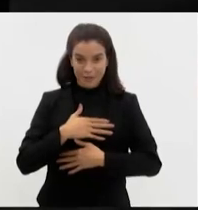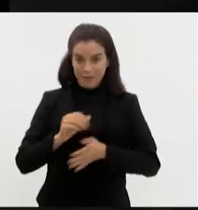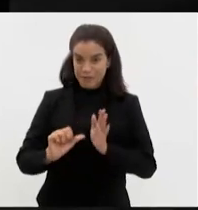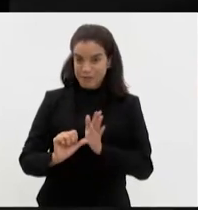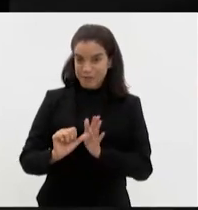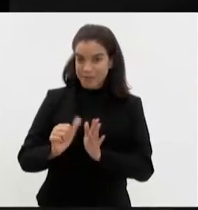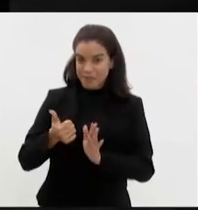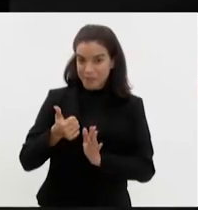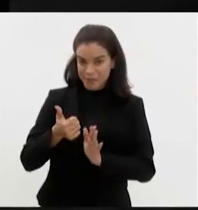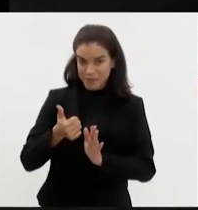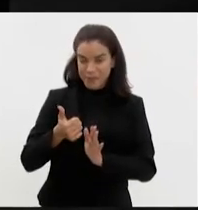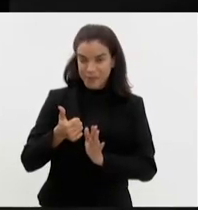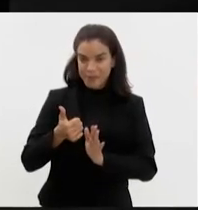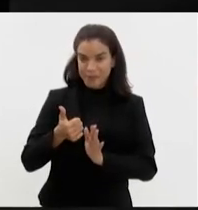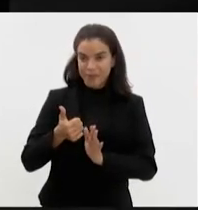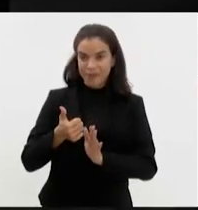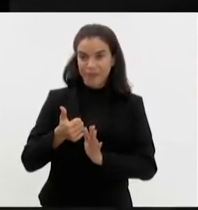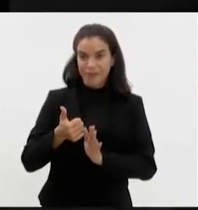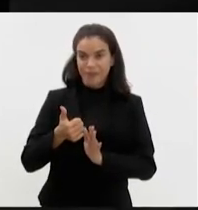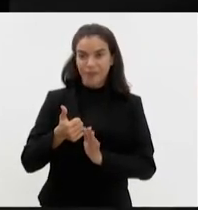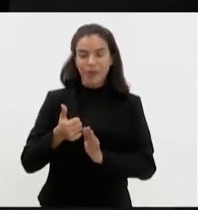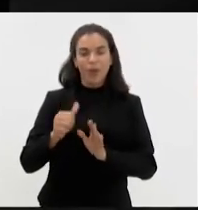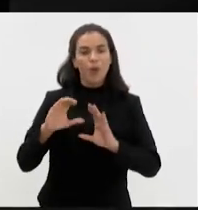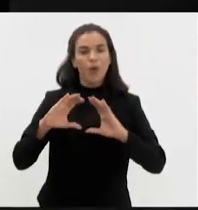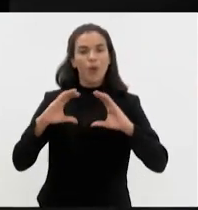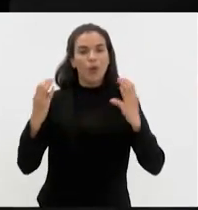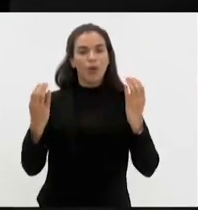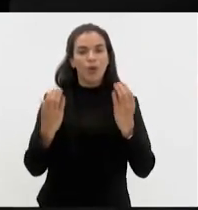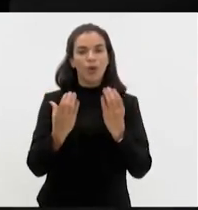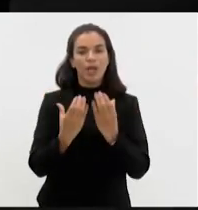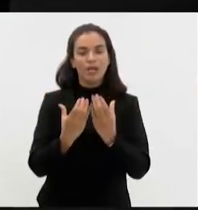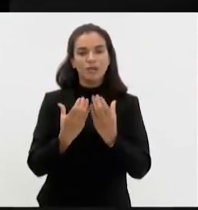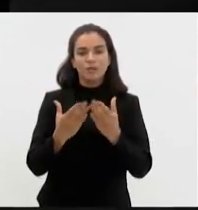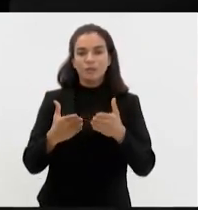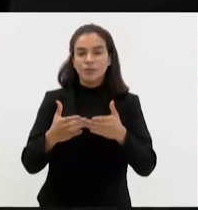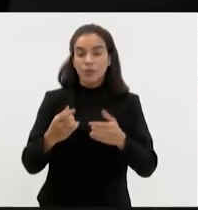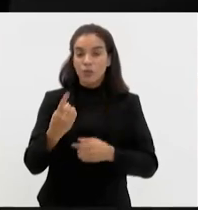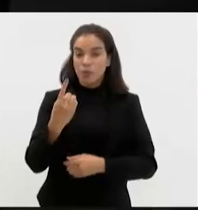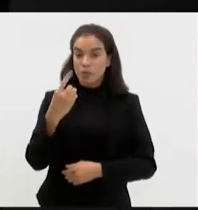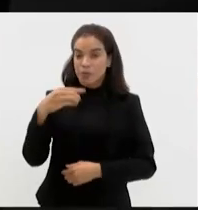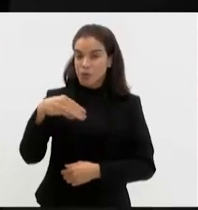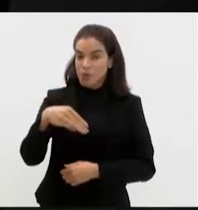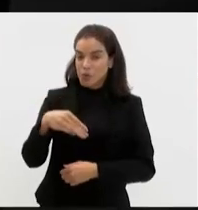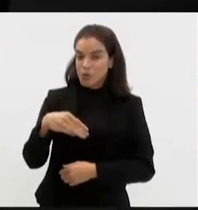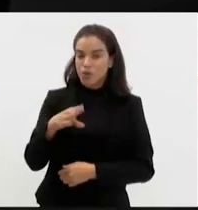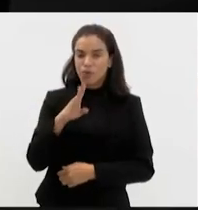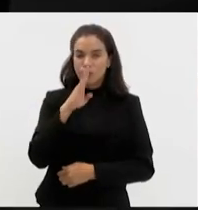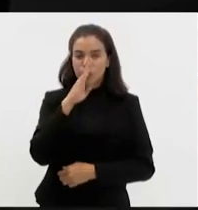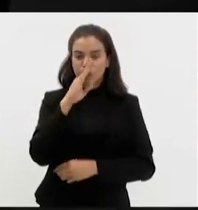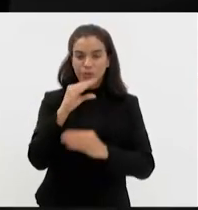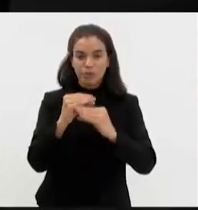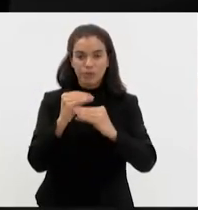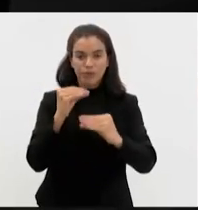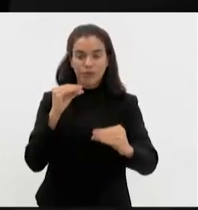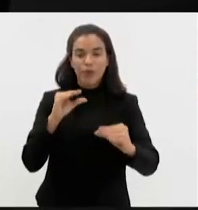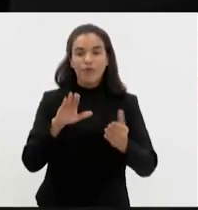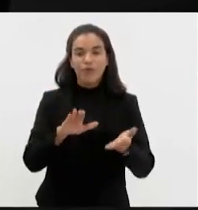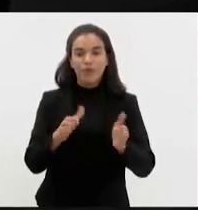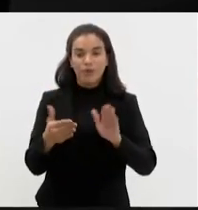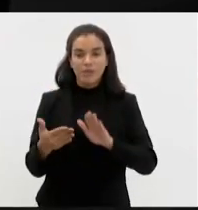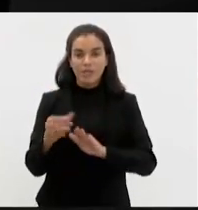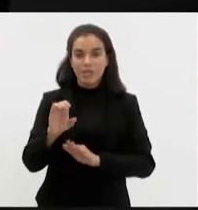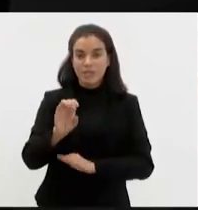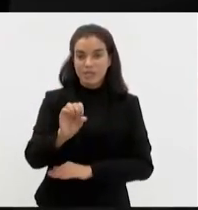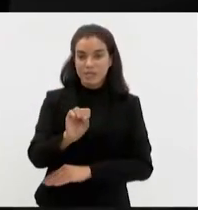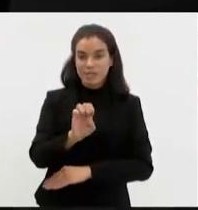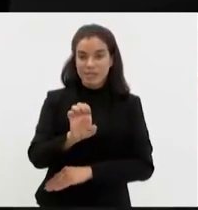início a este congresso pedir respeitosamente um minuto de silêncio pelo falecimento do Senor Sebastião